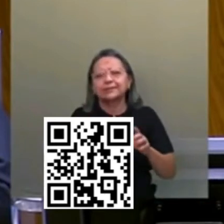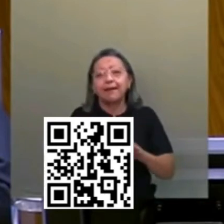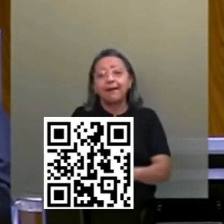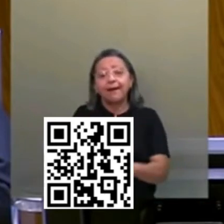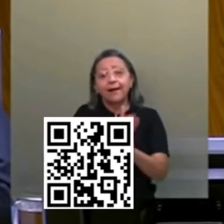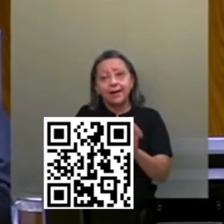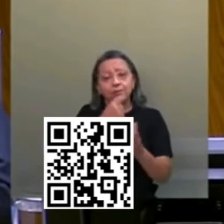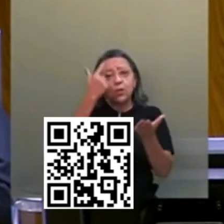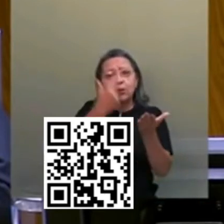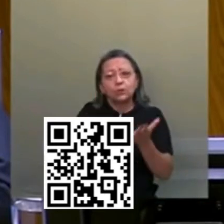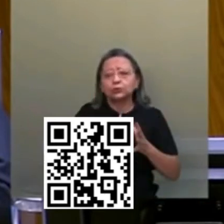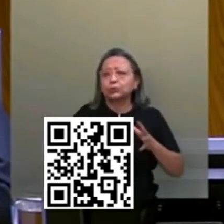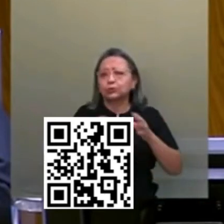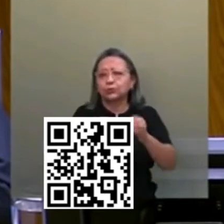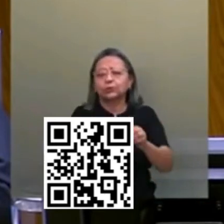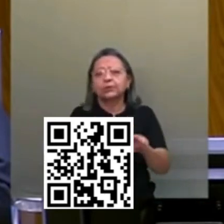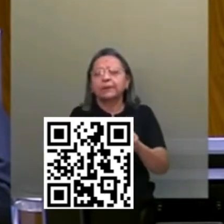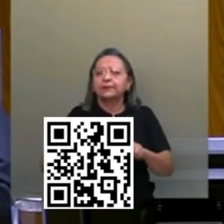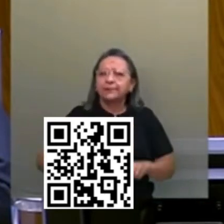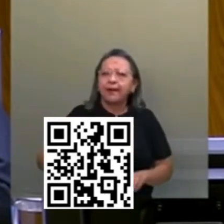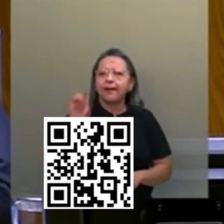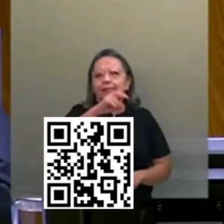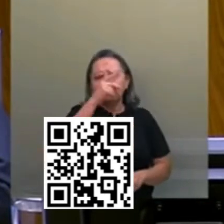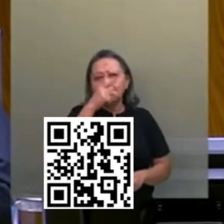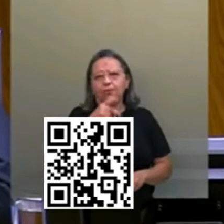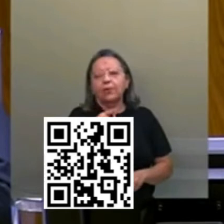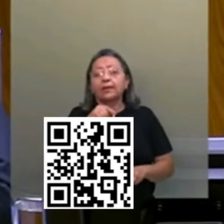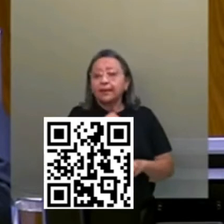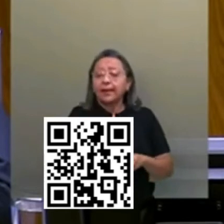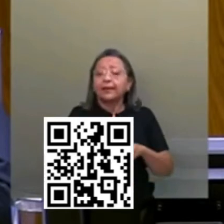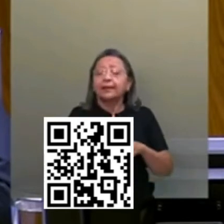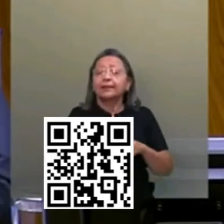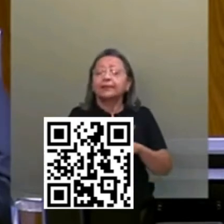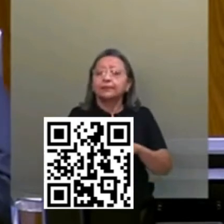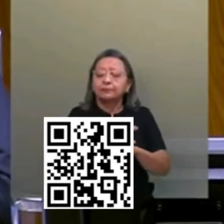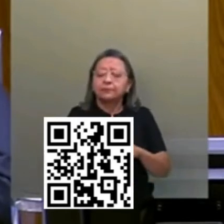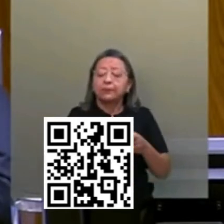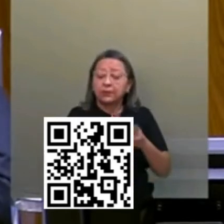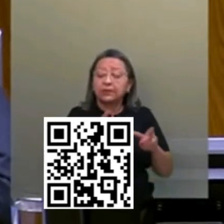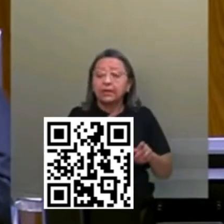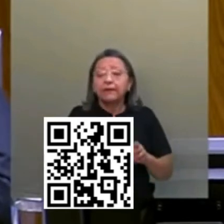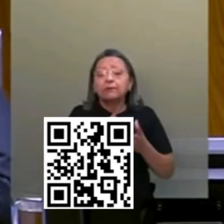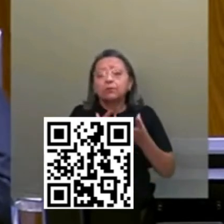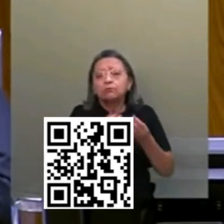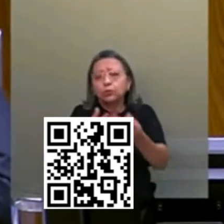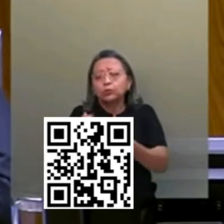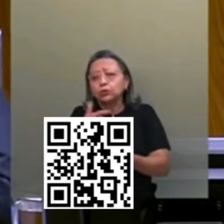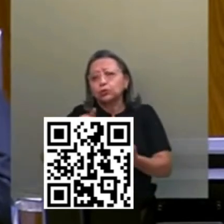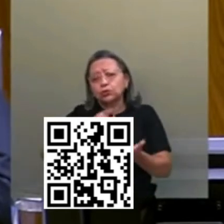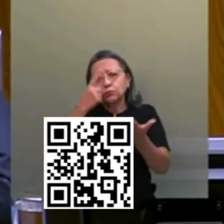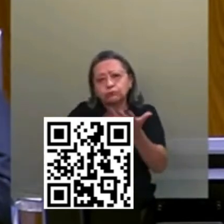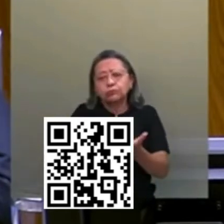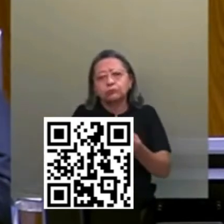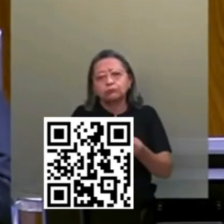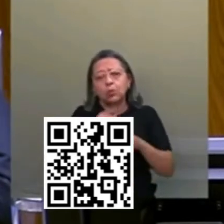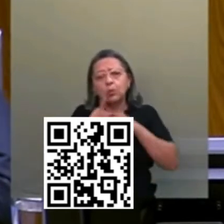antes, um compromisso de todos e de cada um. Dela derivam outros tantos compromissos que nos irmanam como povo